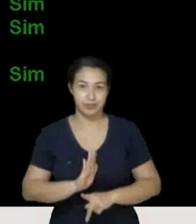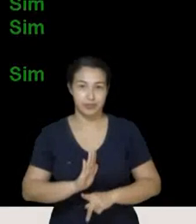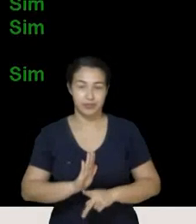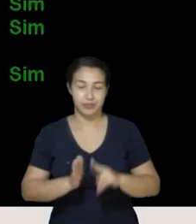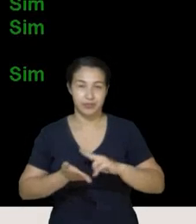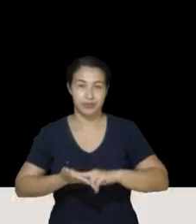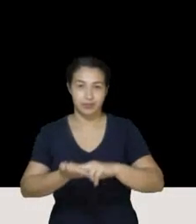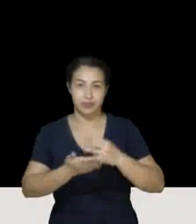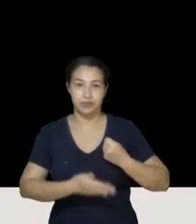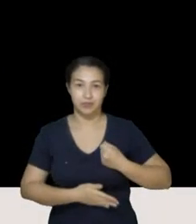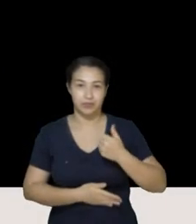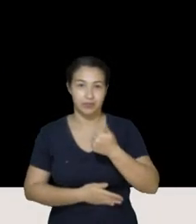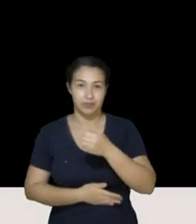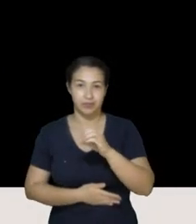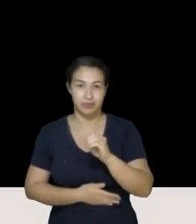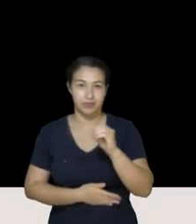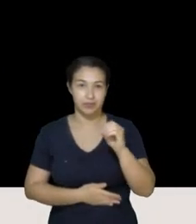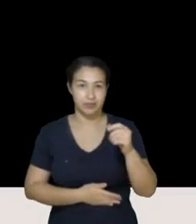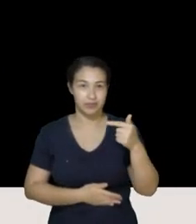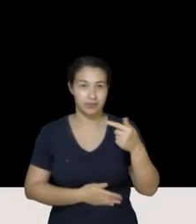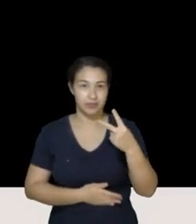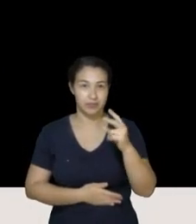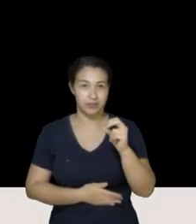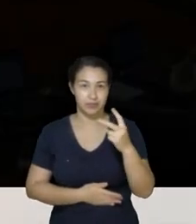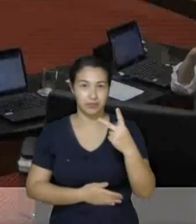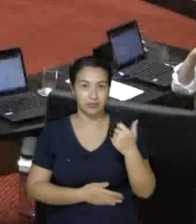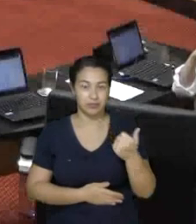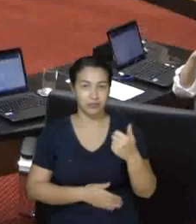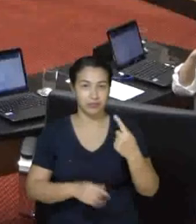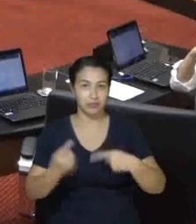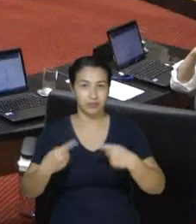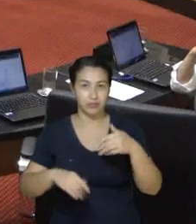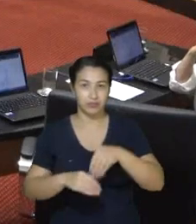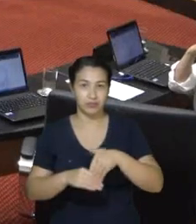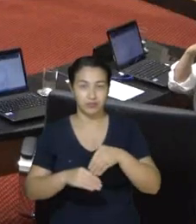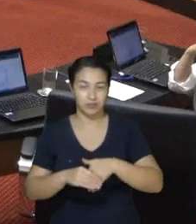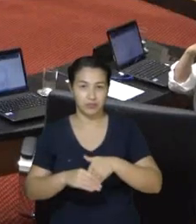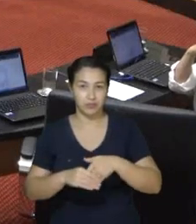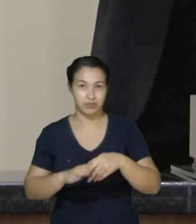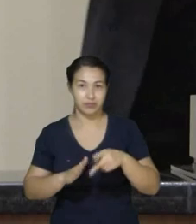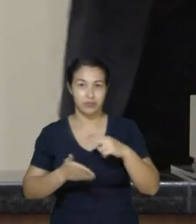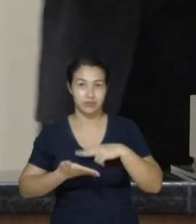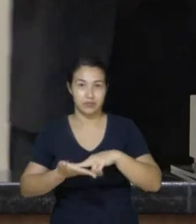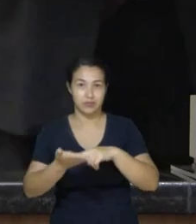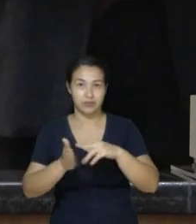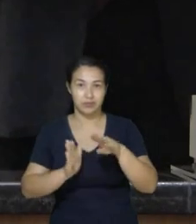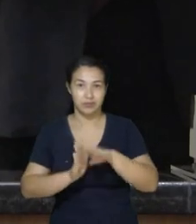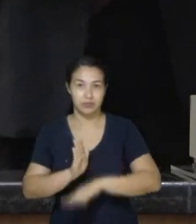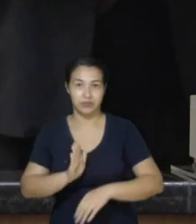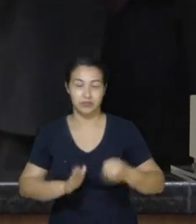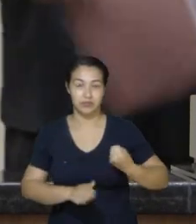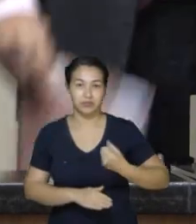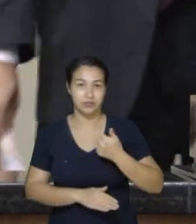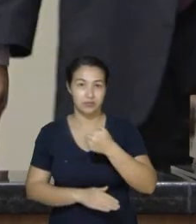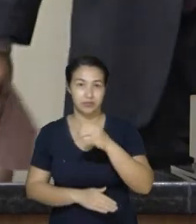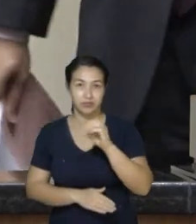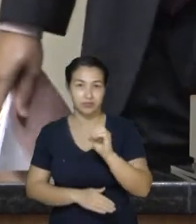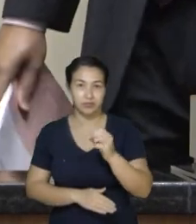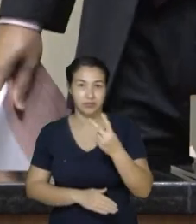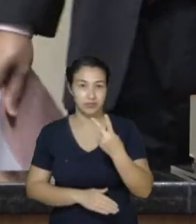número 1007/2021. Discussão e votação em turno único da mensagem de voto do veto